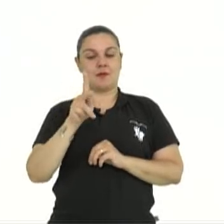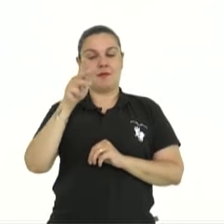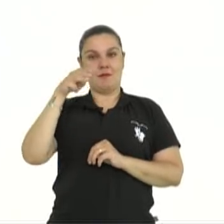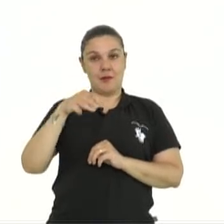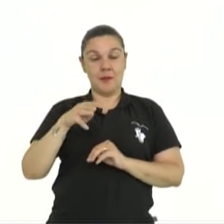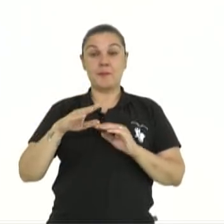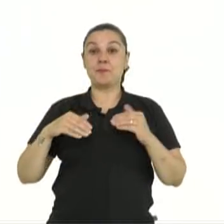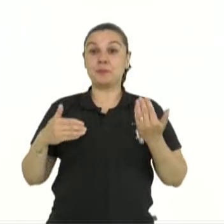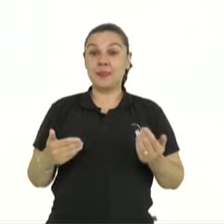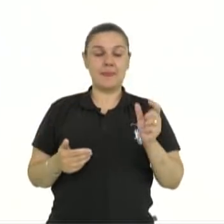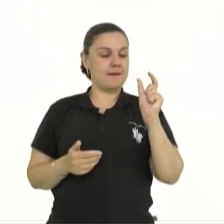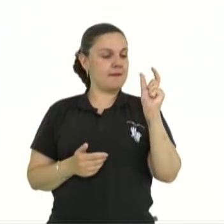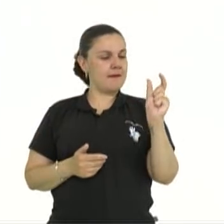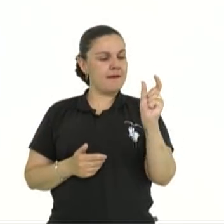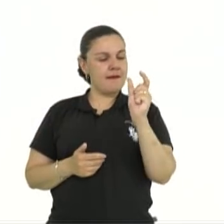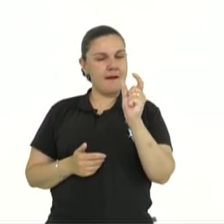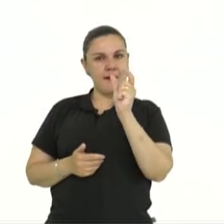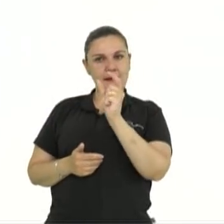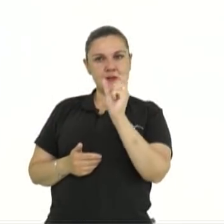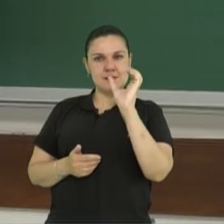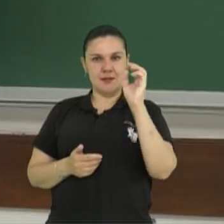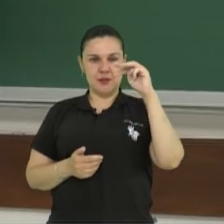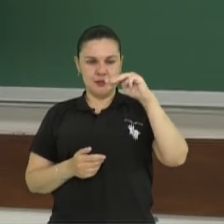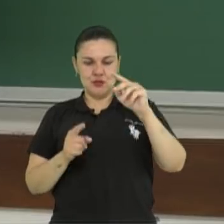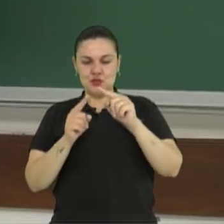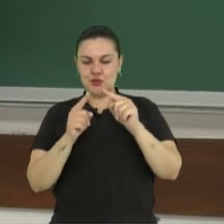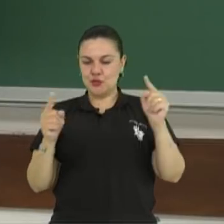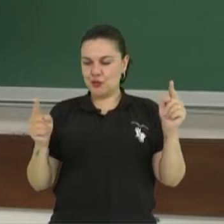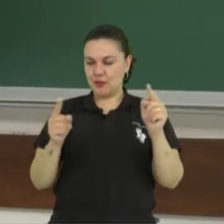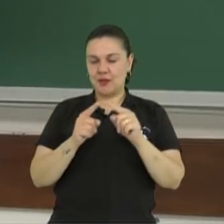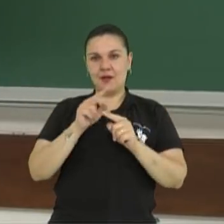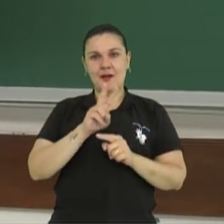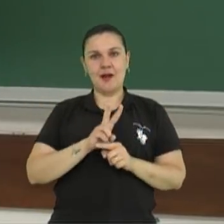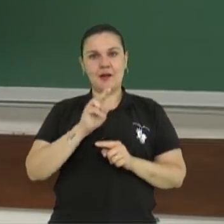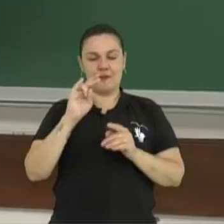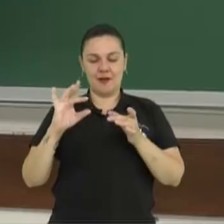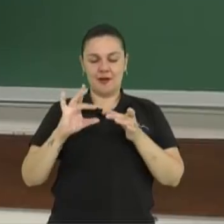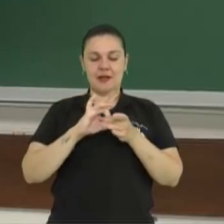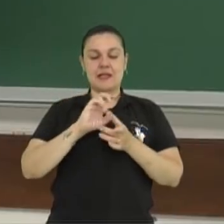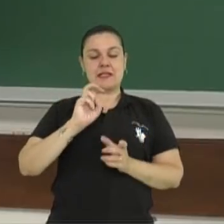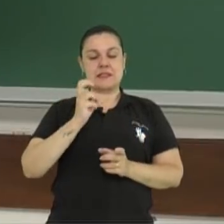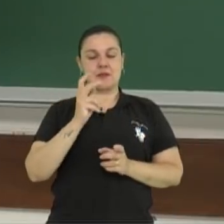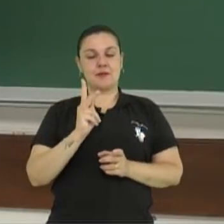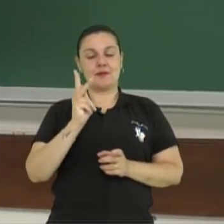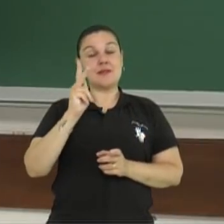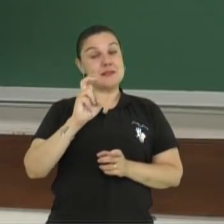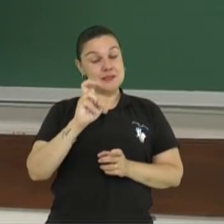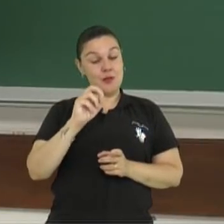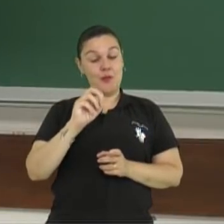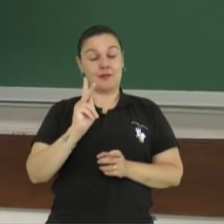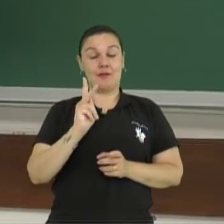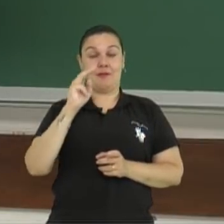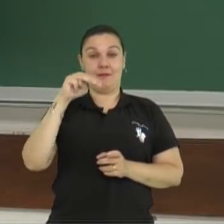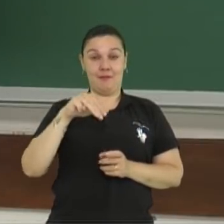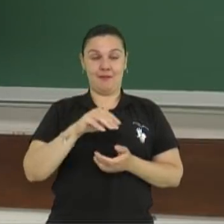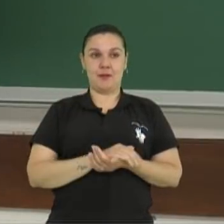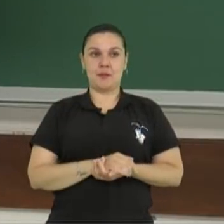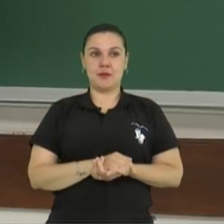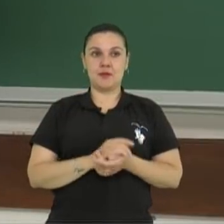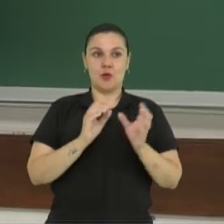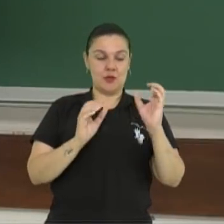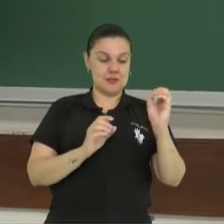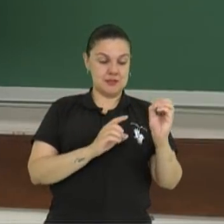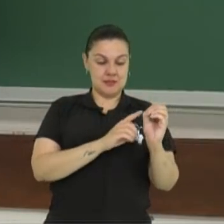Então, cada 1 centímetro nessa escala vai corresponder a 50 quilômetros. Vejam que ela vai